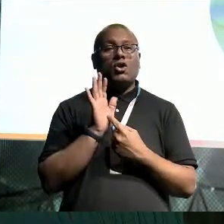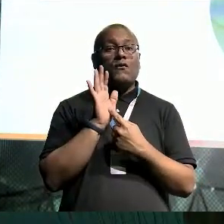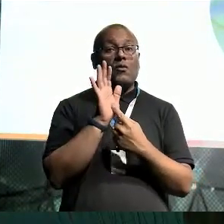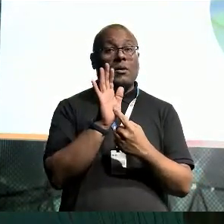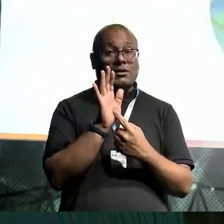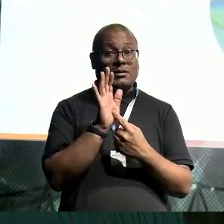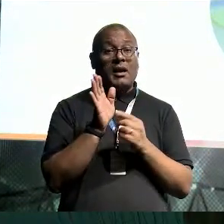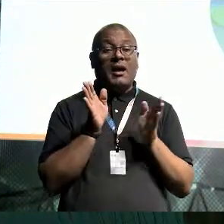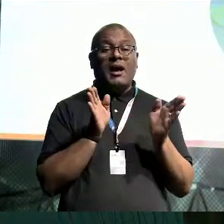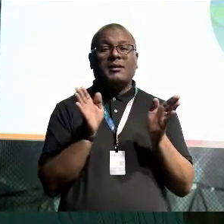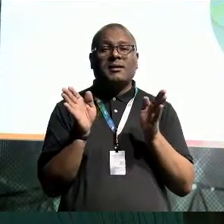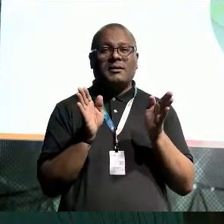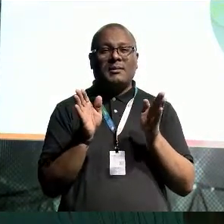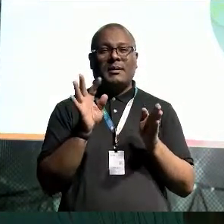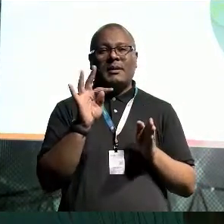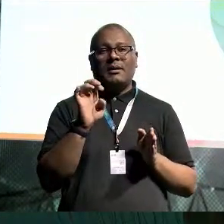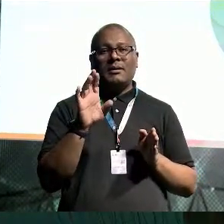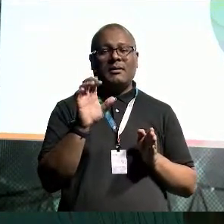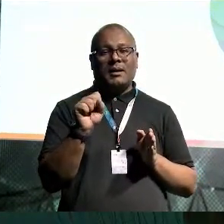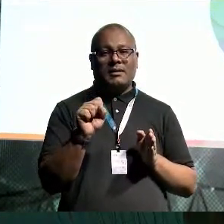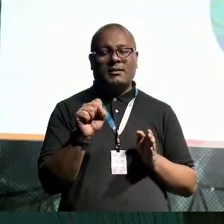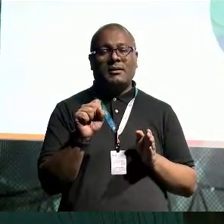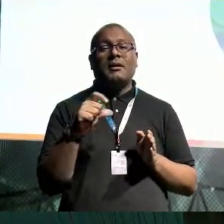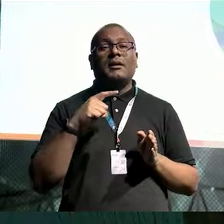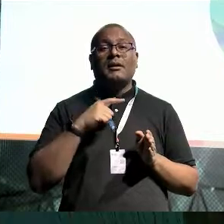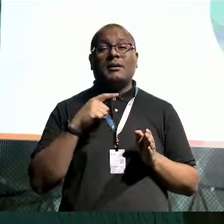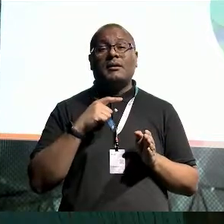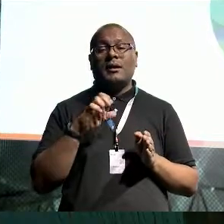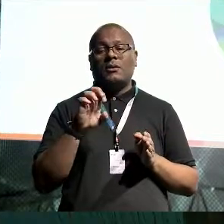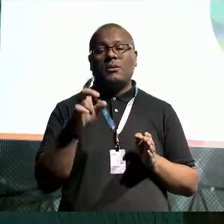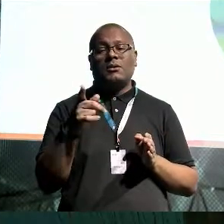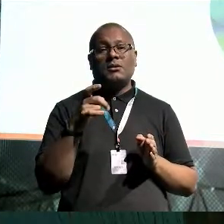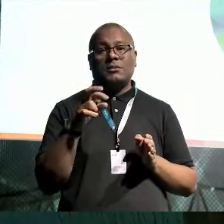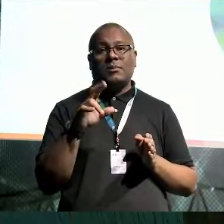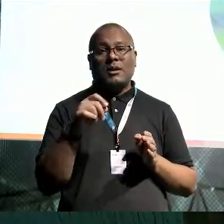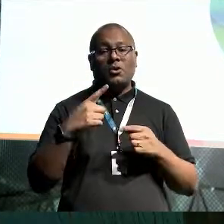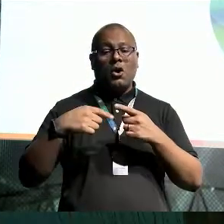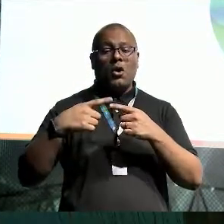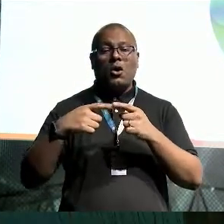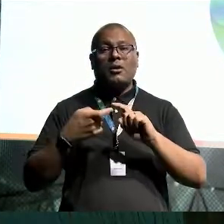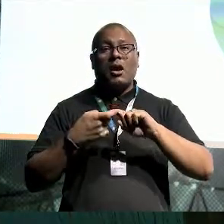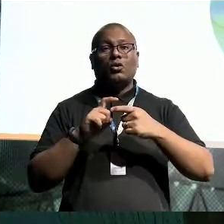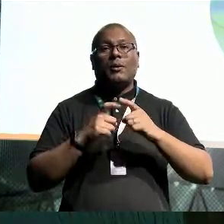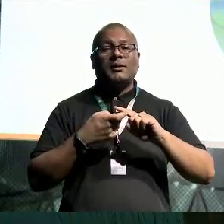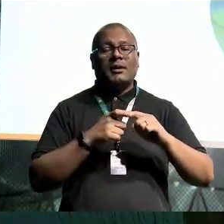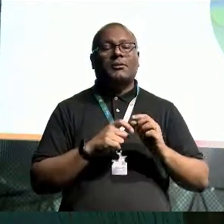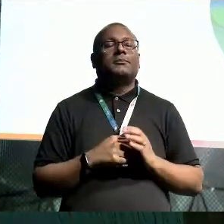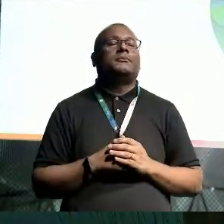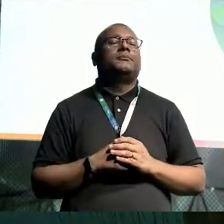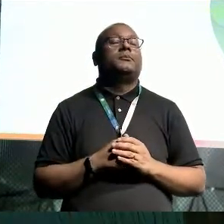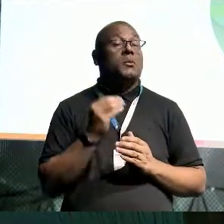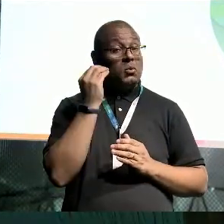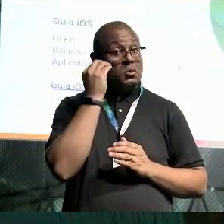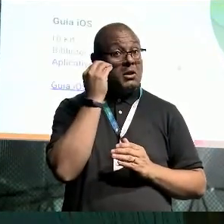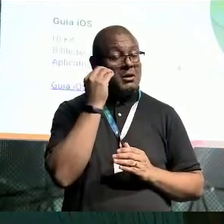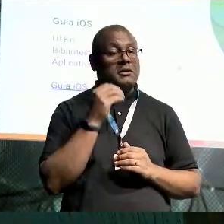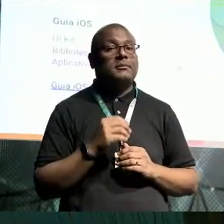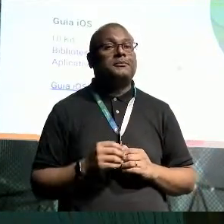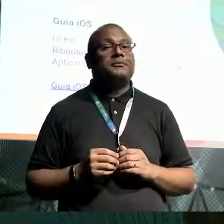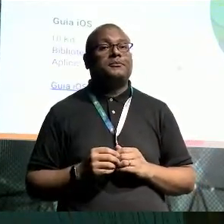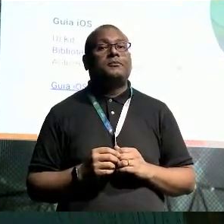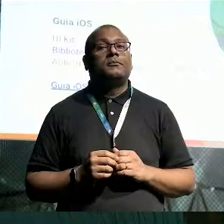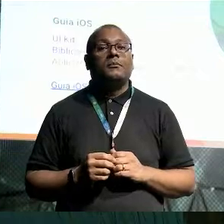vocês, o Accessibility Test. A gente também tem o Expresso, que é muito bom para rodar testes automatizados. Para